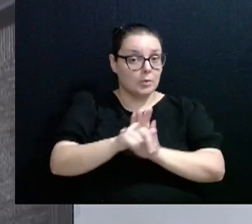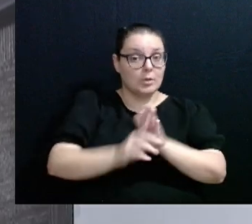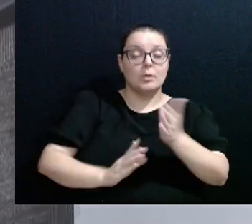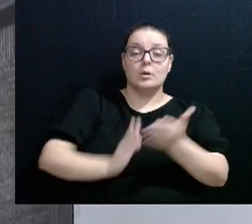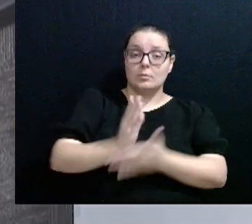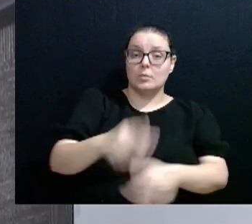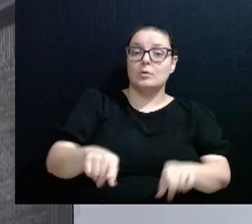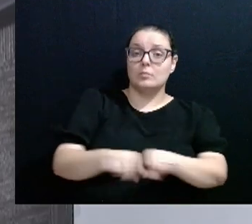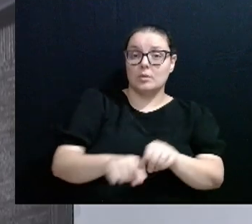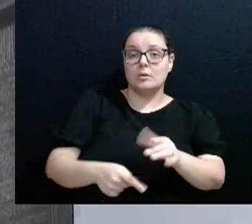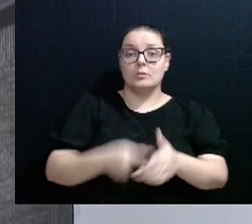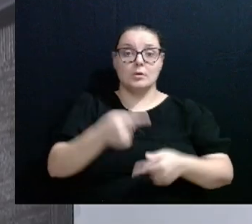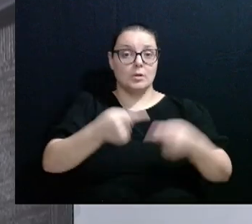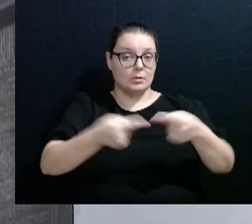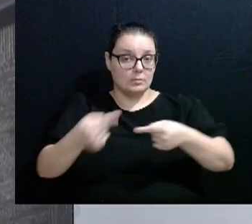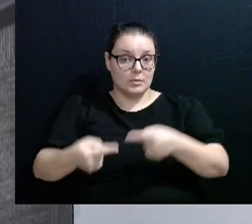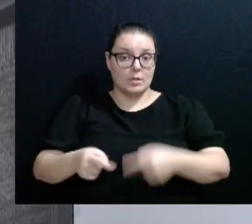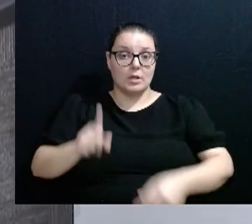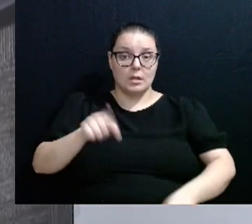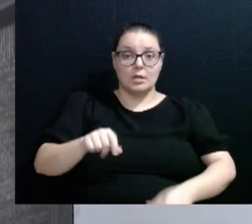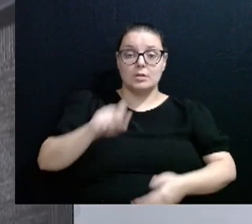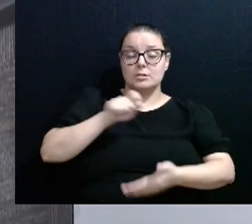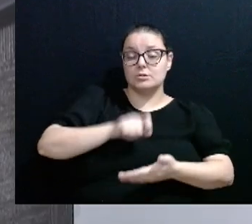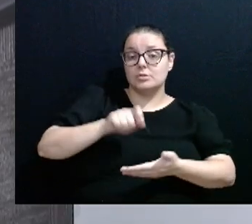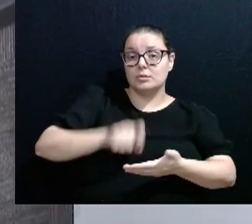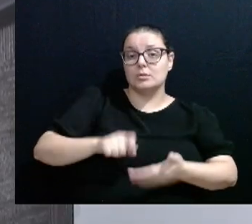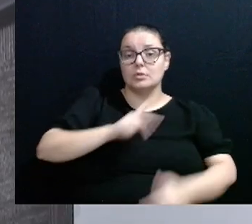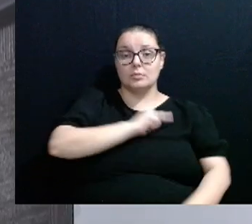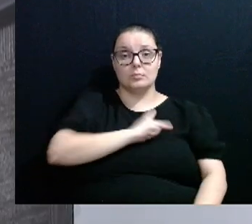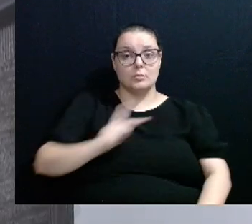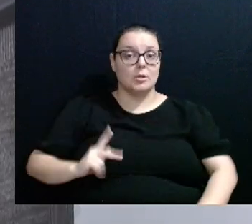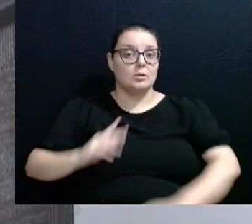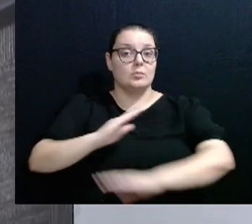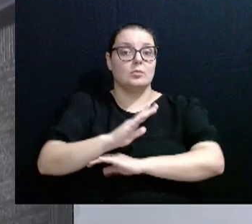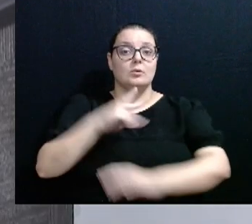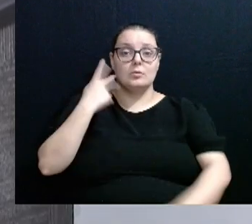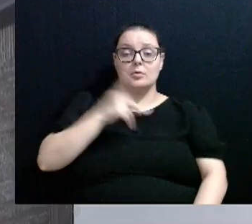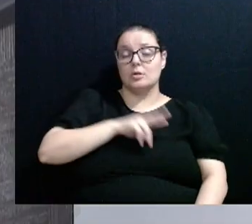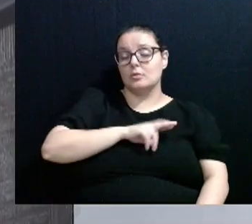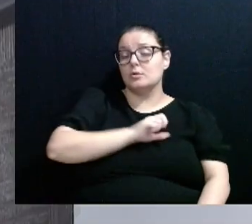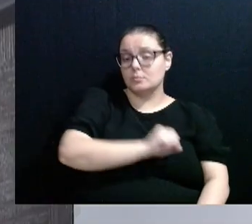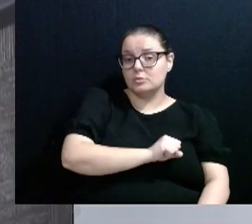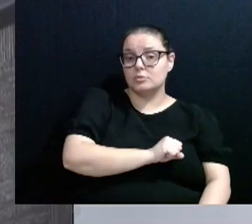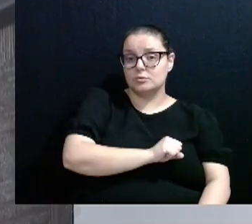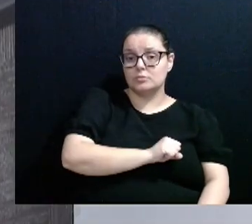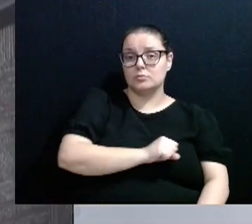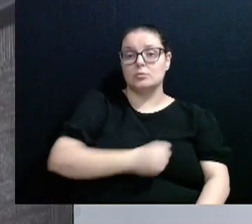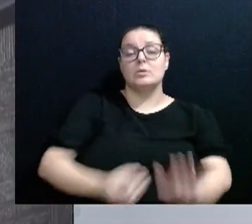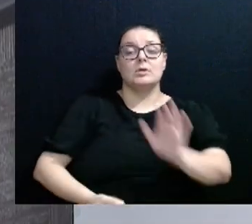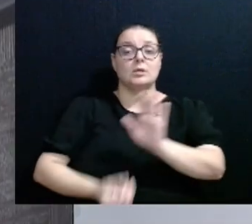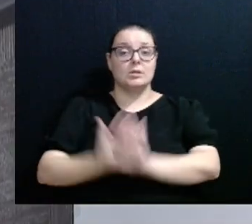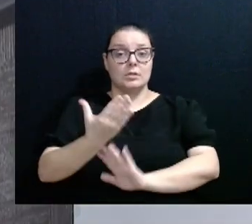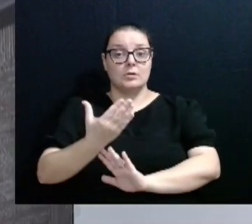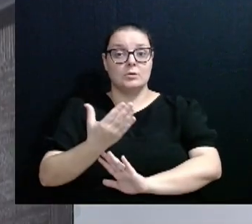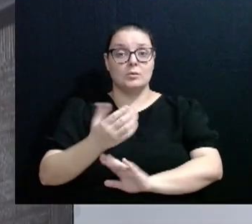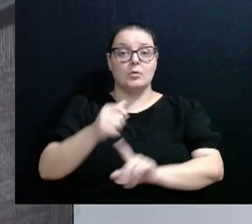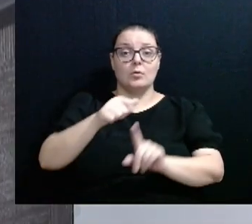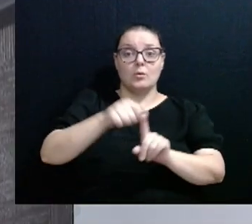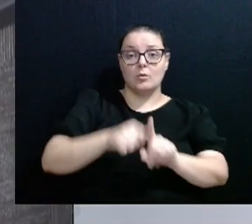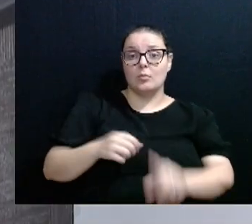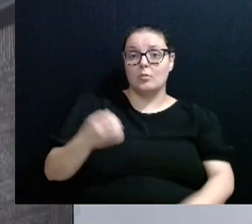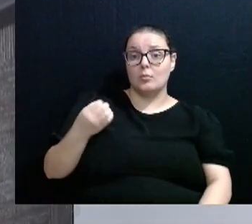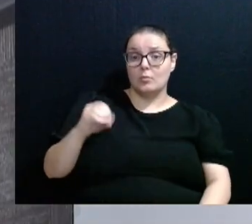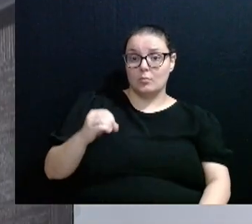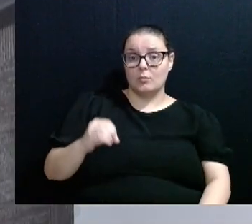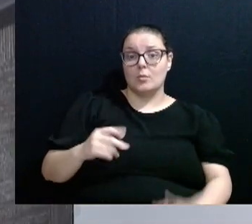primeira discussão é de autoria do presidente da Câmara, o vereador Luiz Rossini, que institui o mês de outubro como o mês